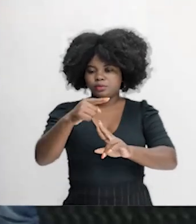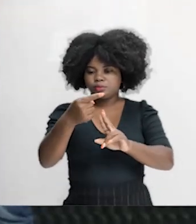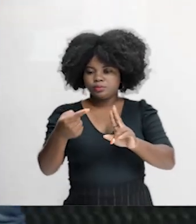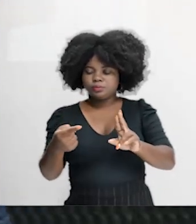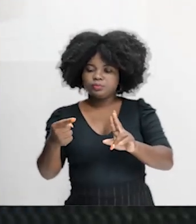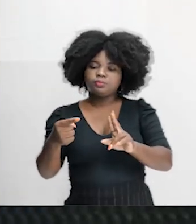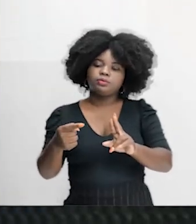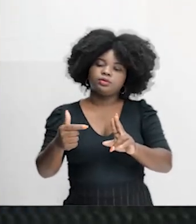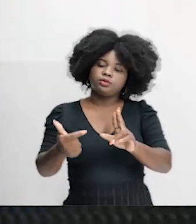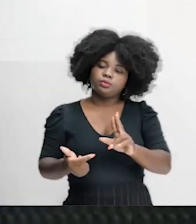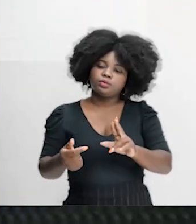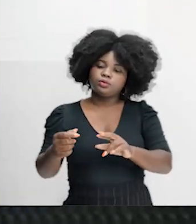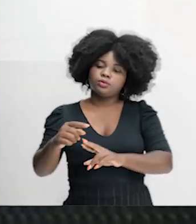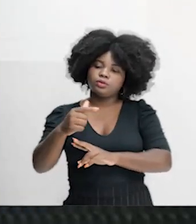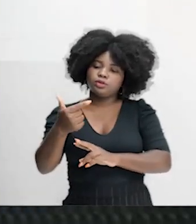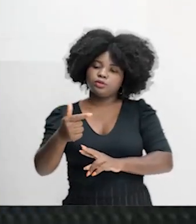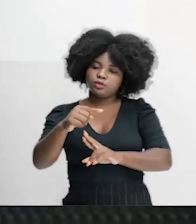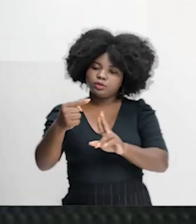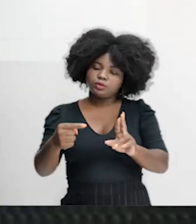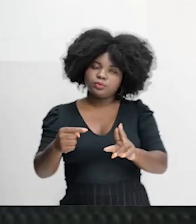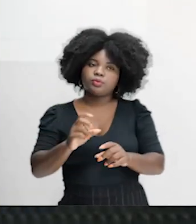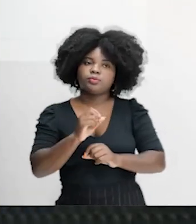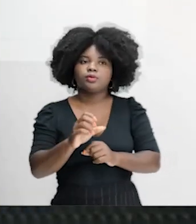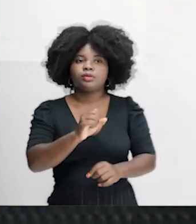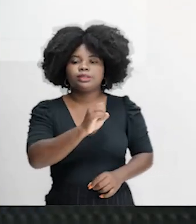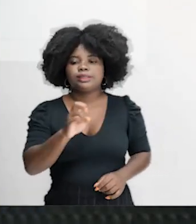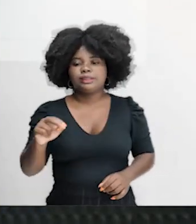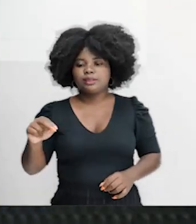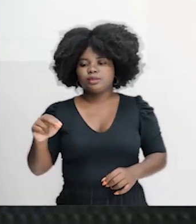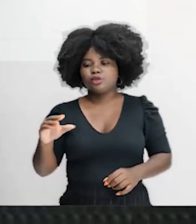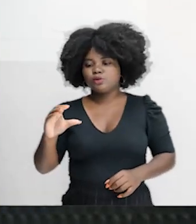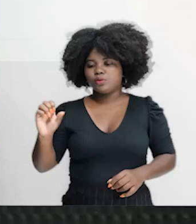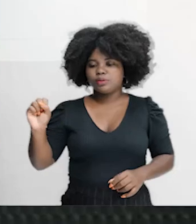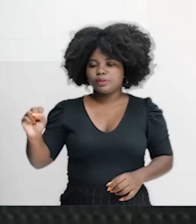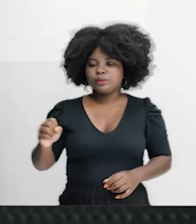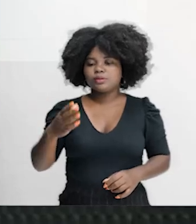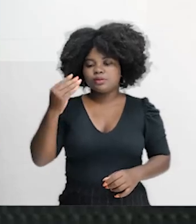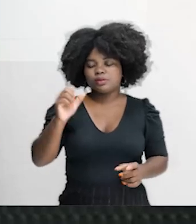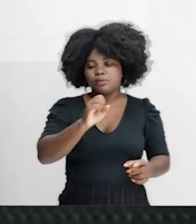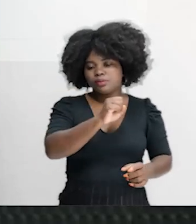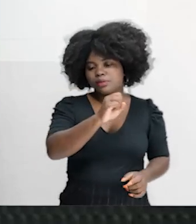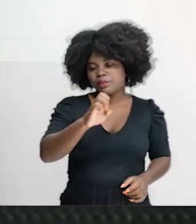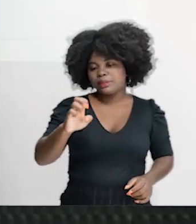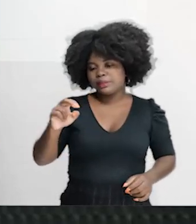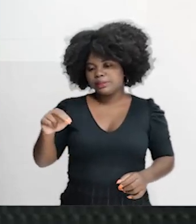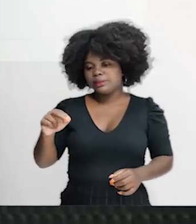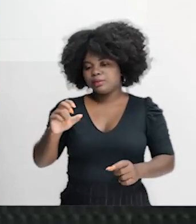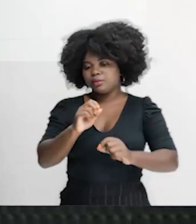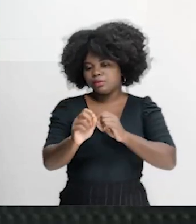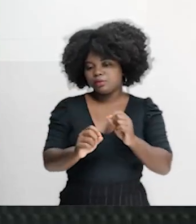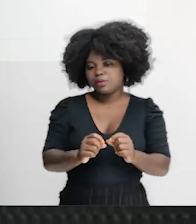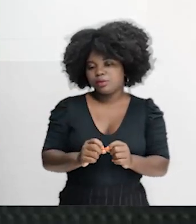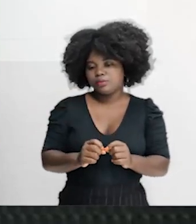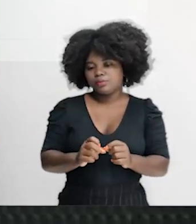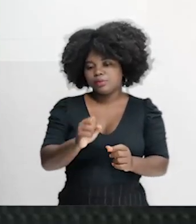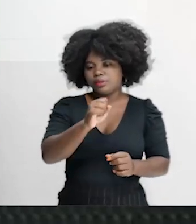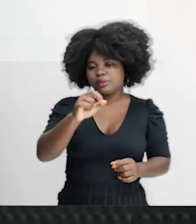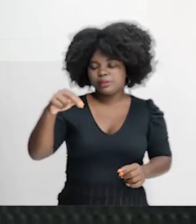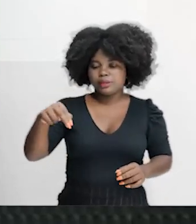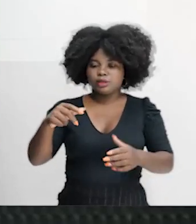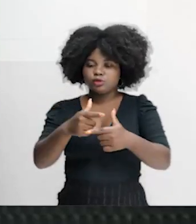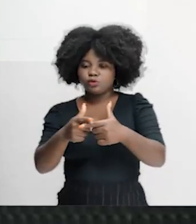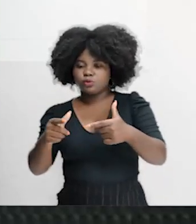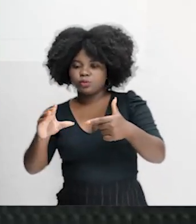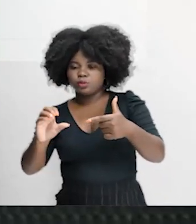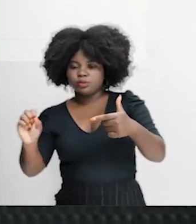e 2π, através do seno e do cosseno. Tá? Você sabe que o seno, a tangente é seno sobre cosseno.